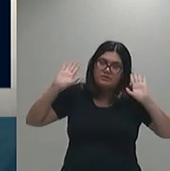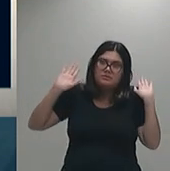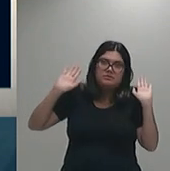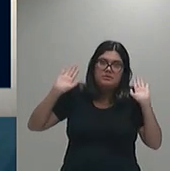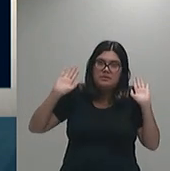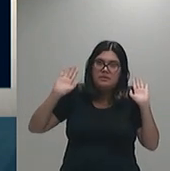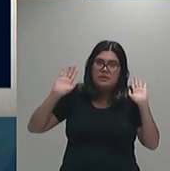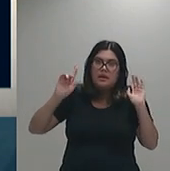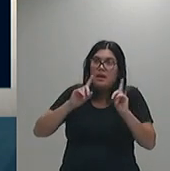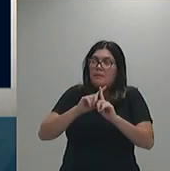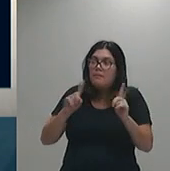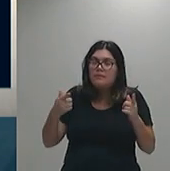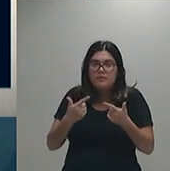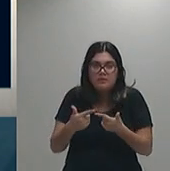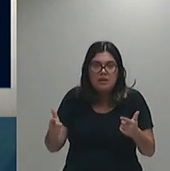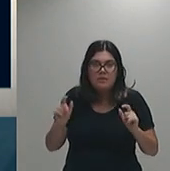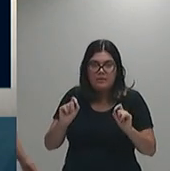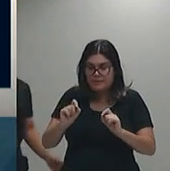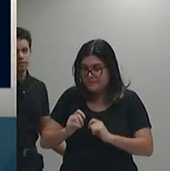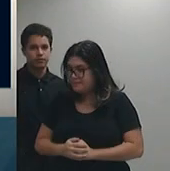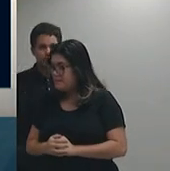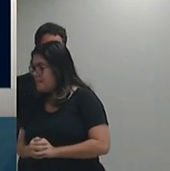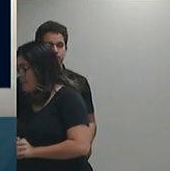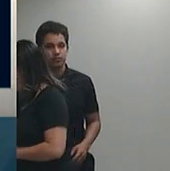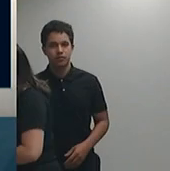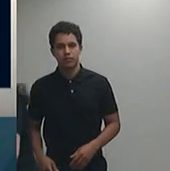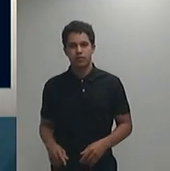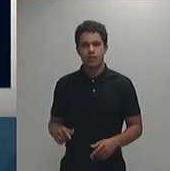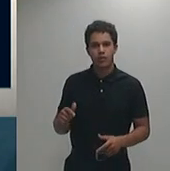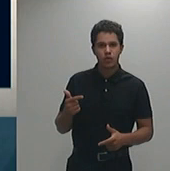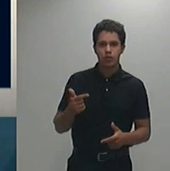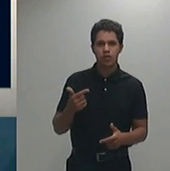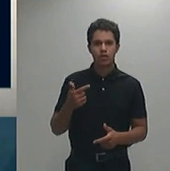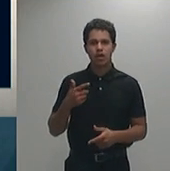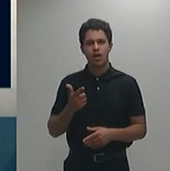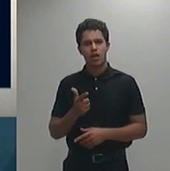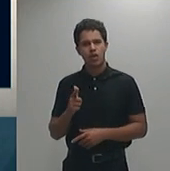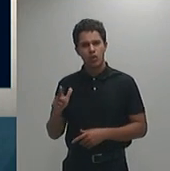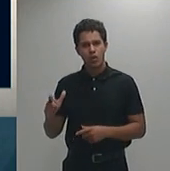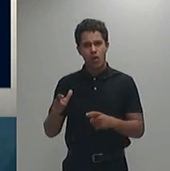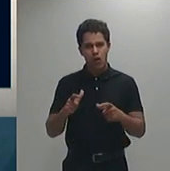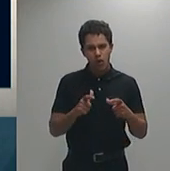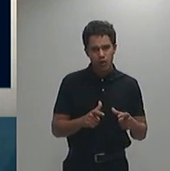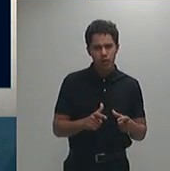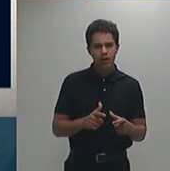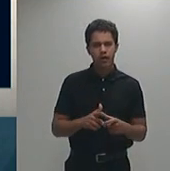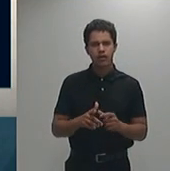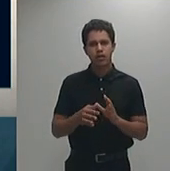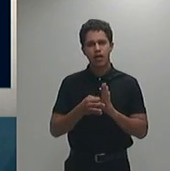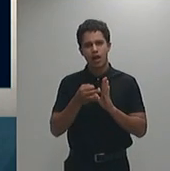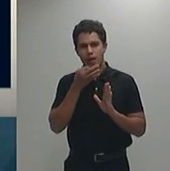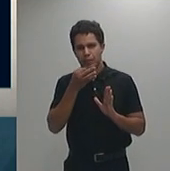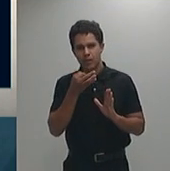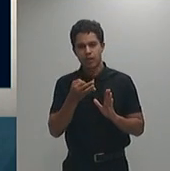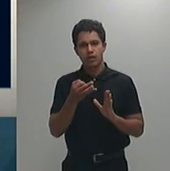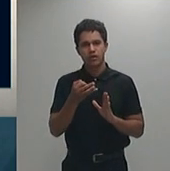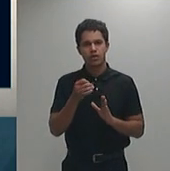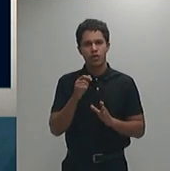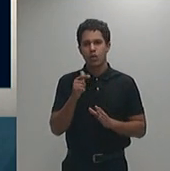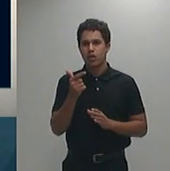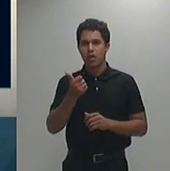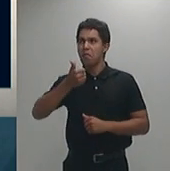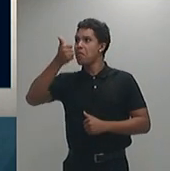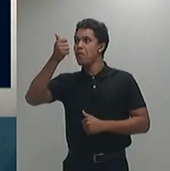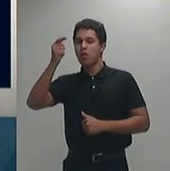não Ai Transit aí não há hierarquia entre nós vamos dar-lhe arbitragem não existe o grau